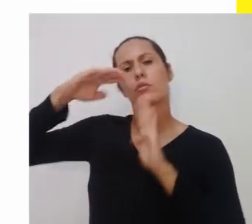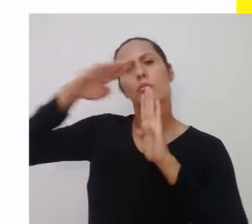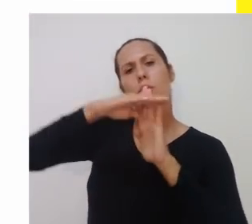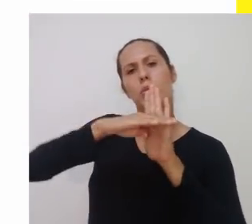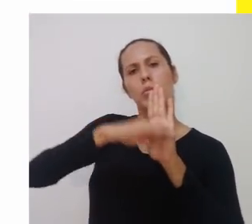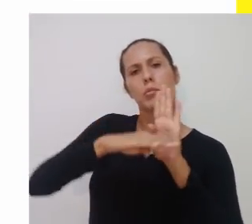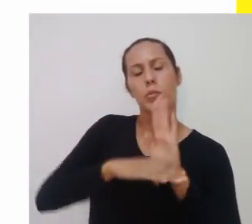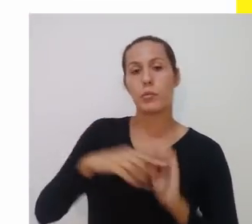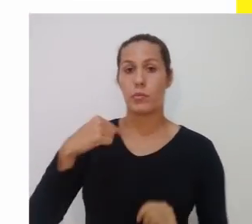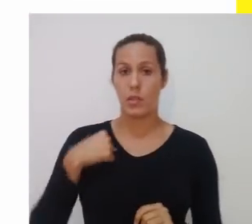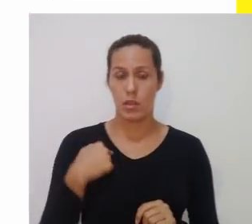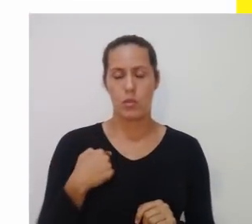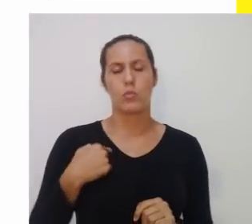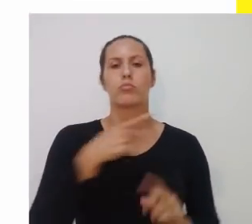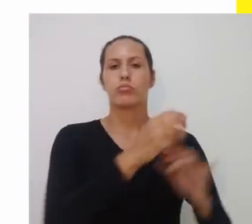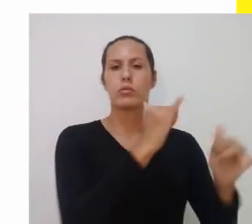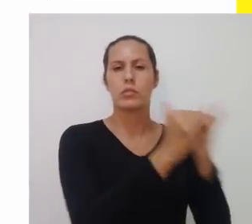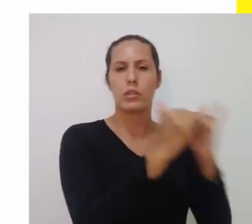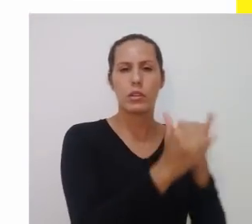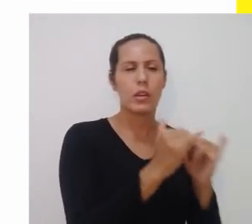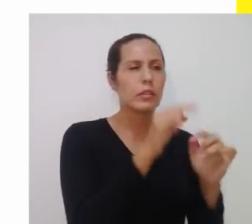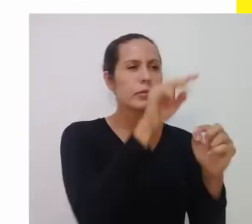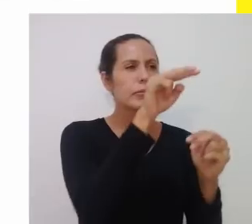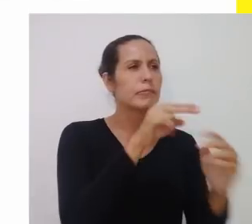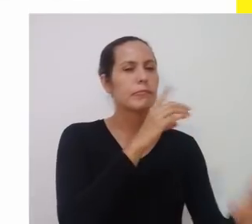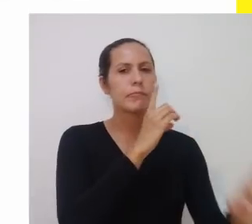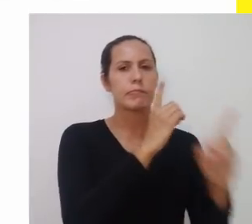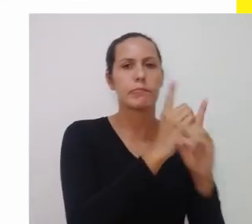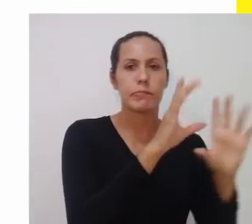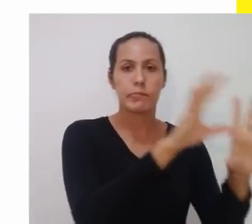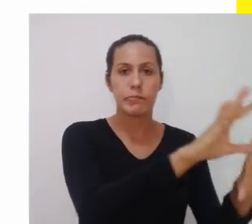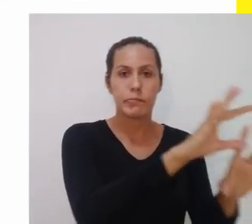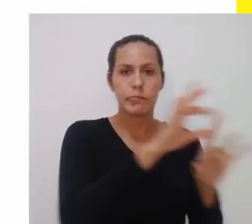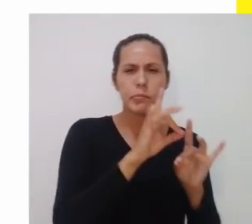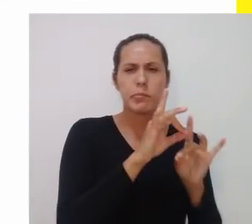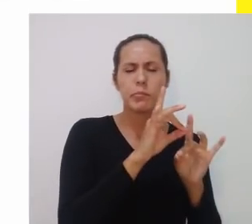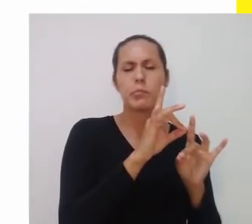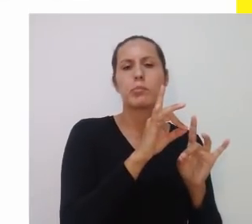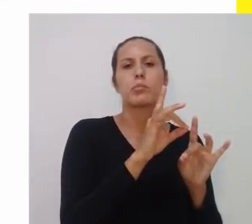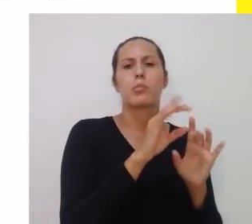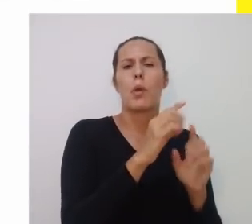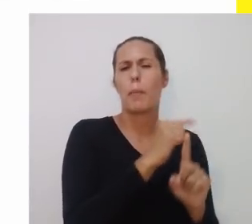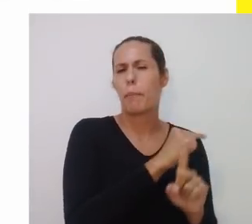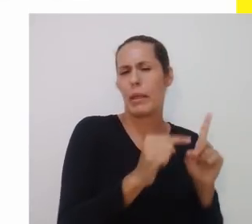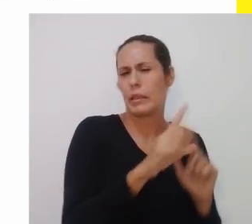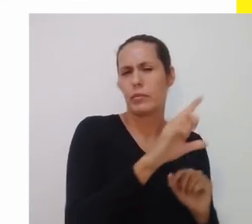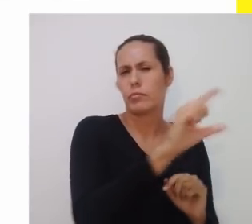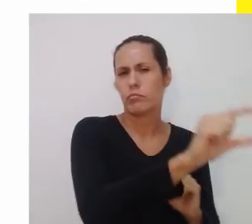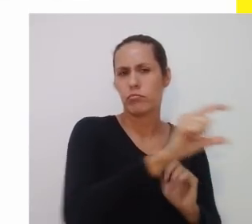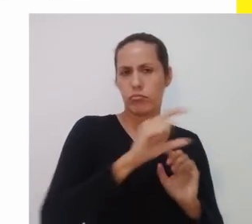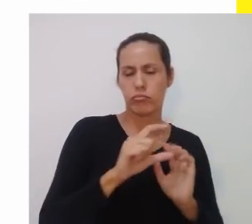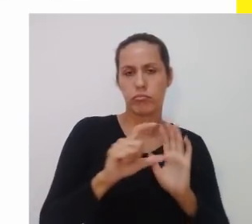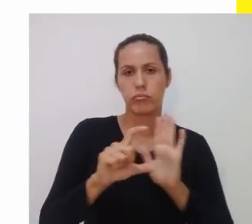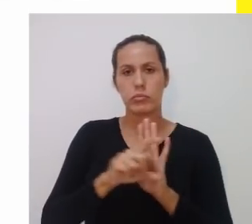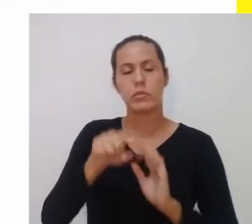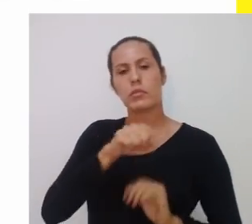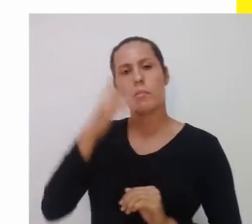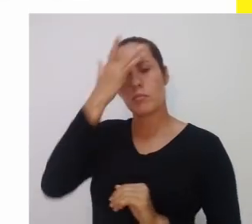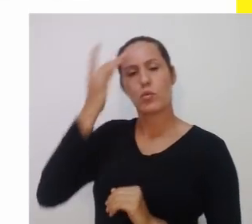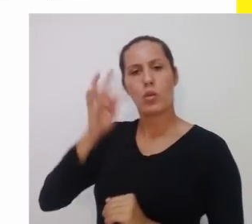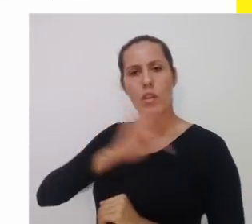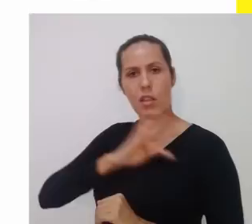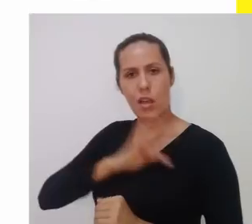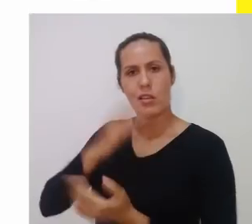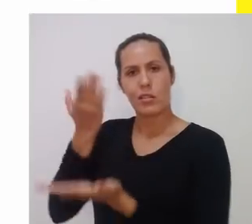façam ao final desta aula. Eu fui lá na internet, peguei do currículo de Pernambuco uma parte